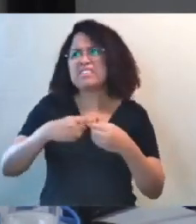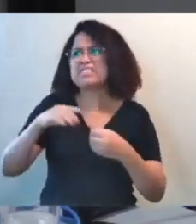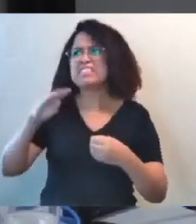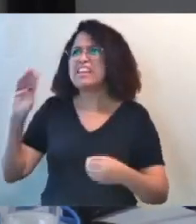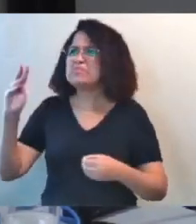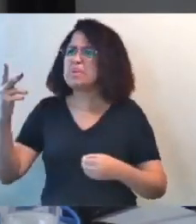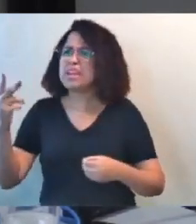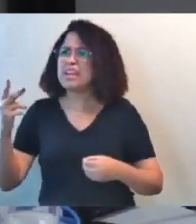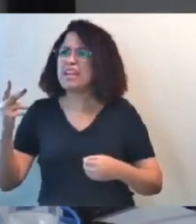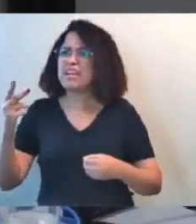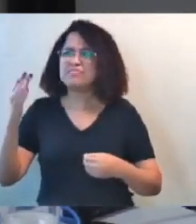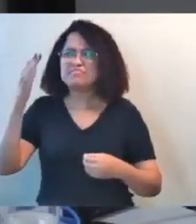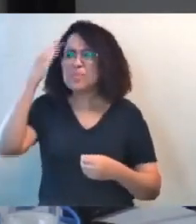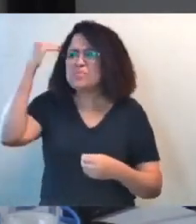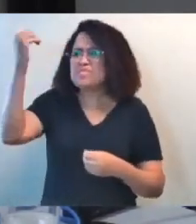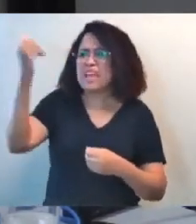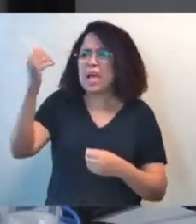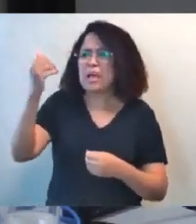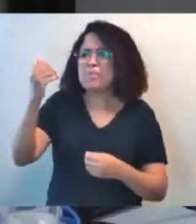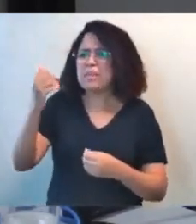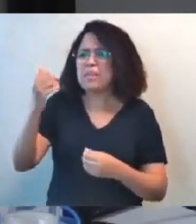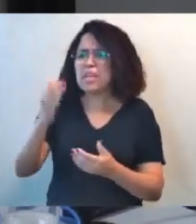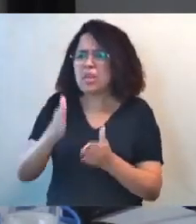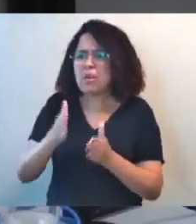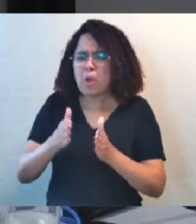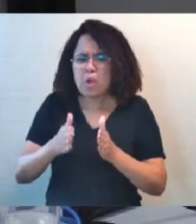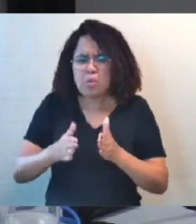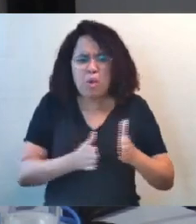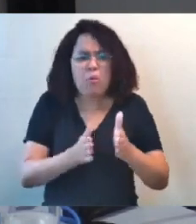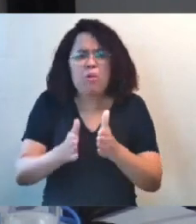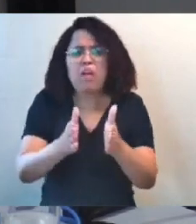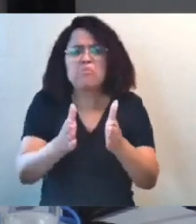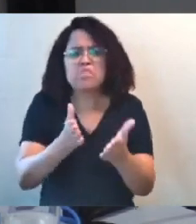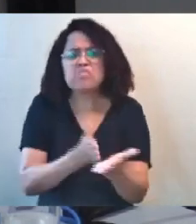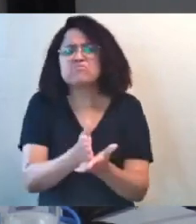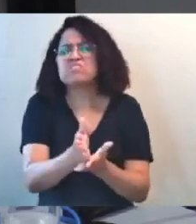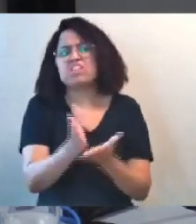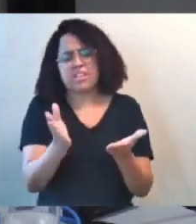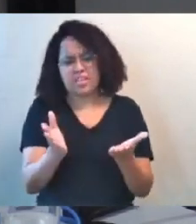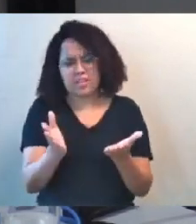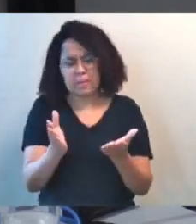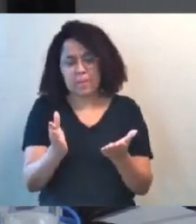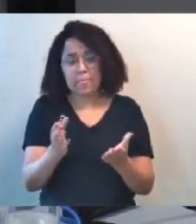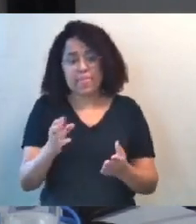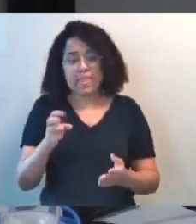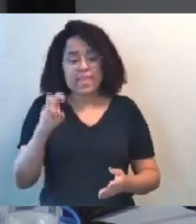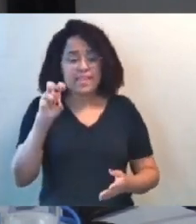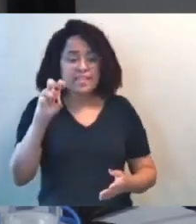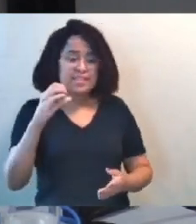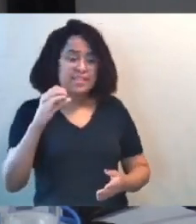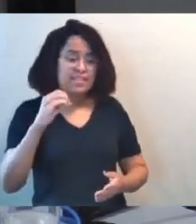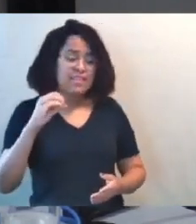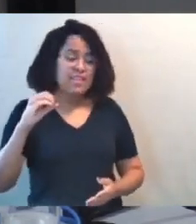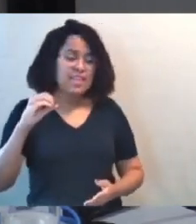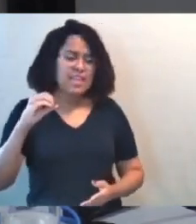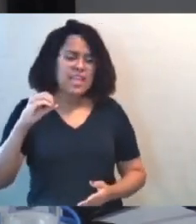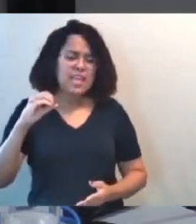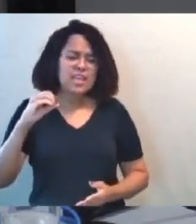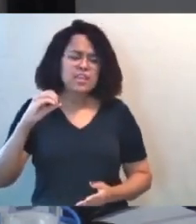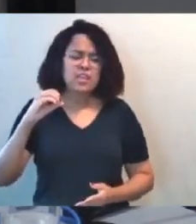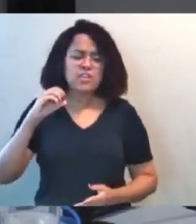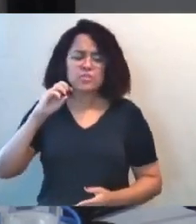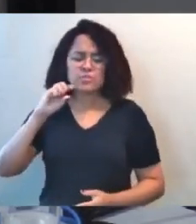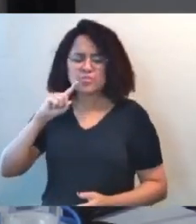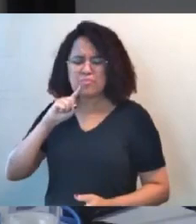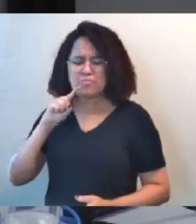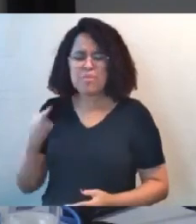seguir ou não. E hoje, o que a gente vê é que com esse R$500 milhão de recurso público dentro do sistema, a gente não